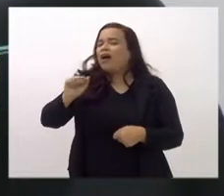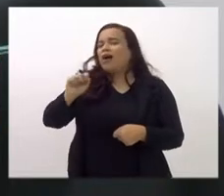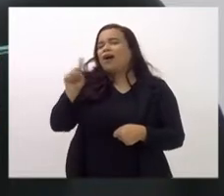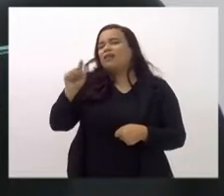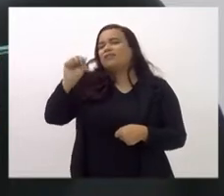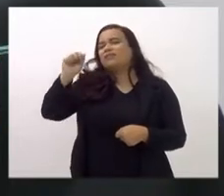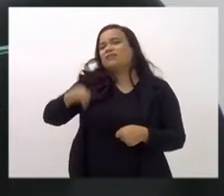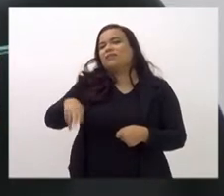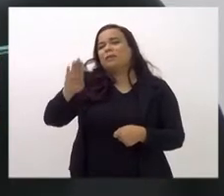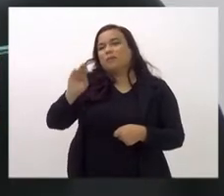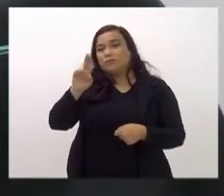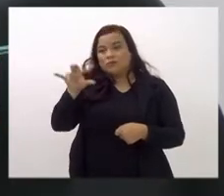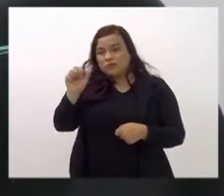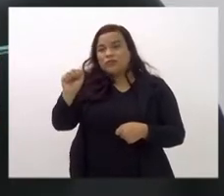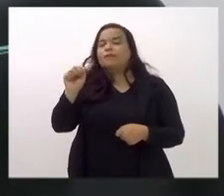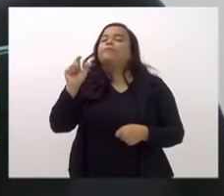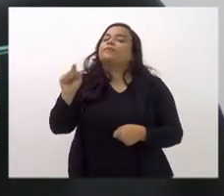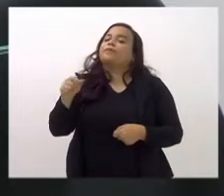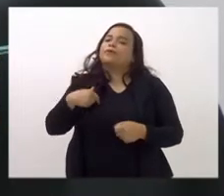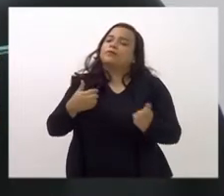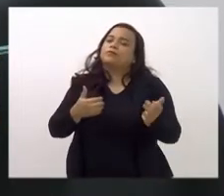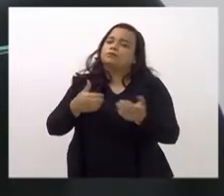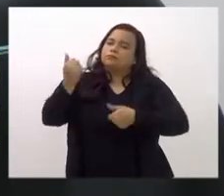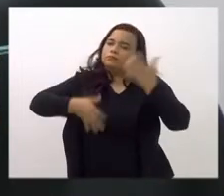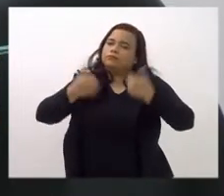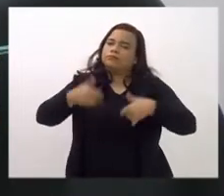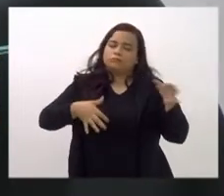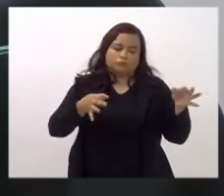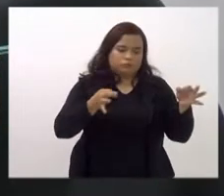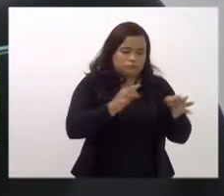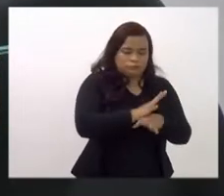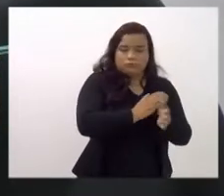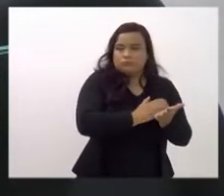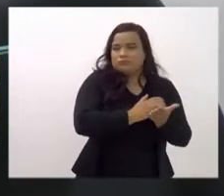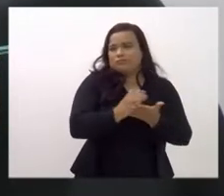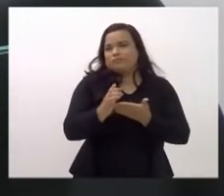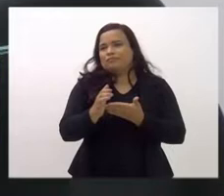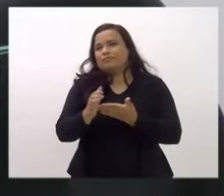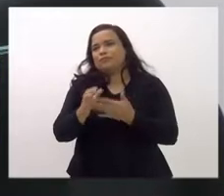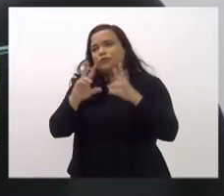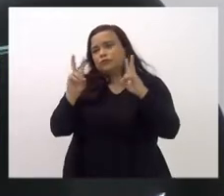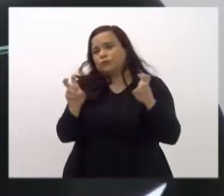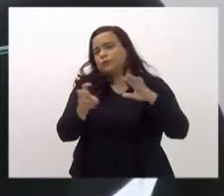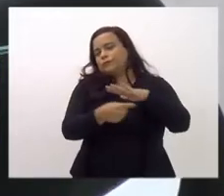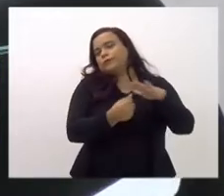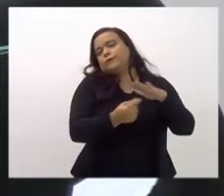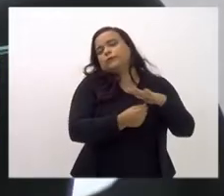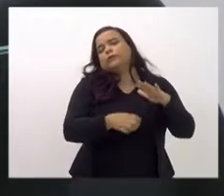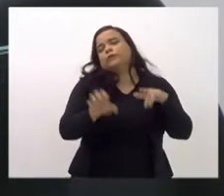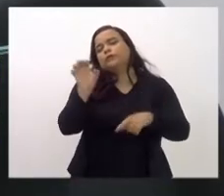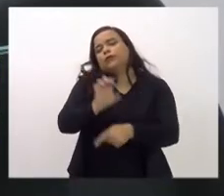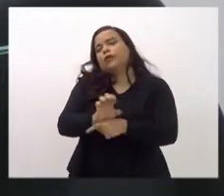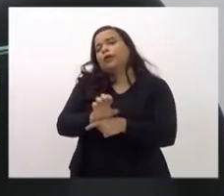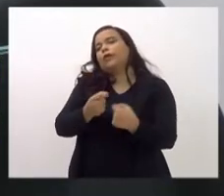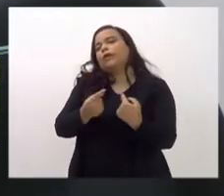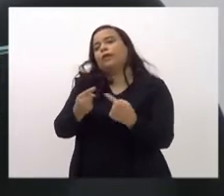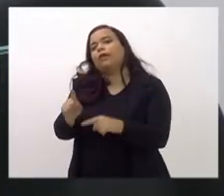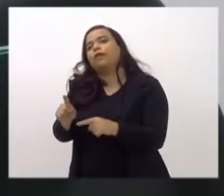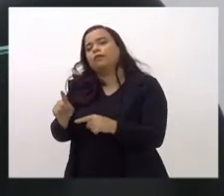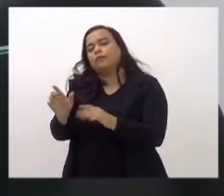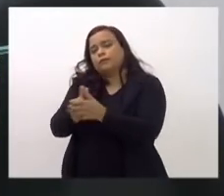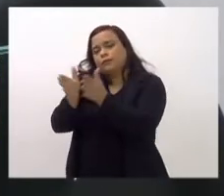consolidar essa apresentação que eu acabei aqui de iniciar, falando do Fundo Estadual de Combate à Pobreza e da